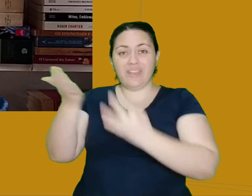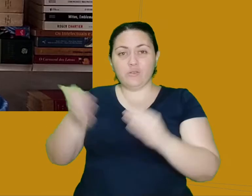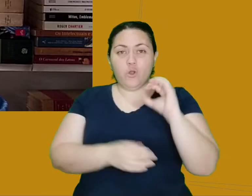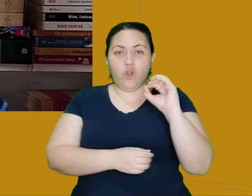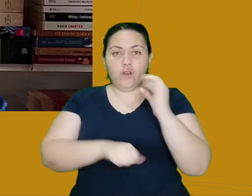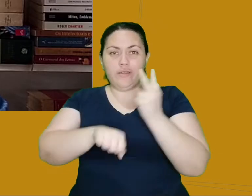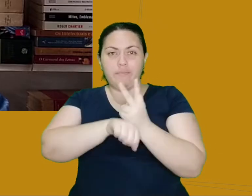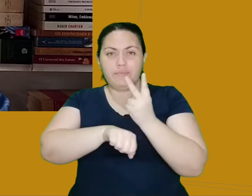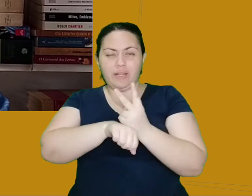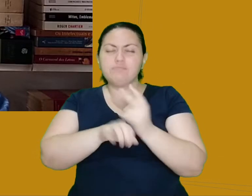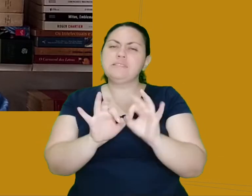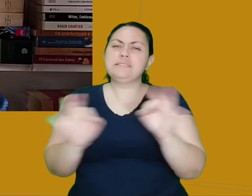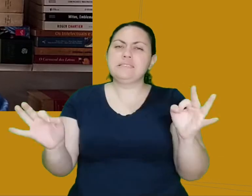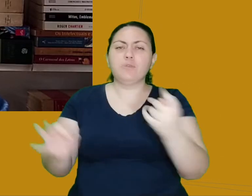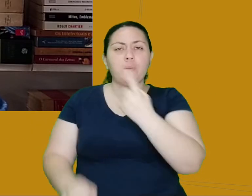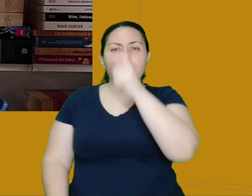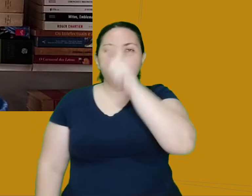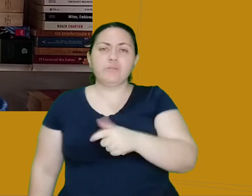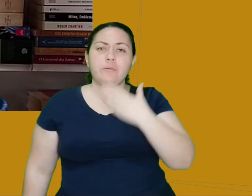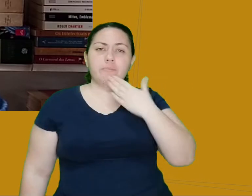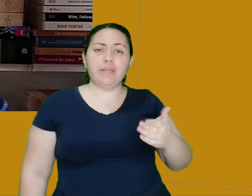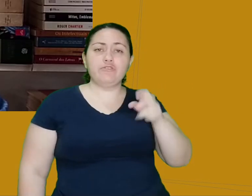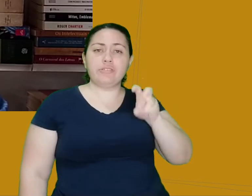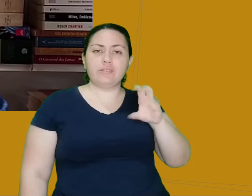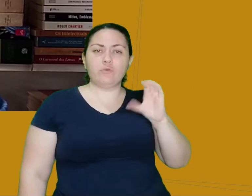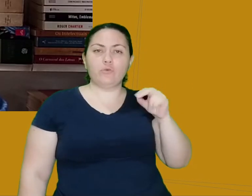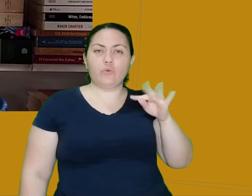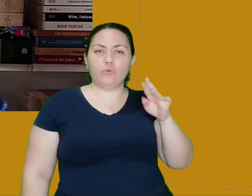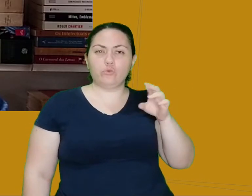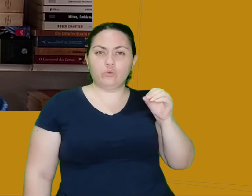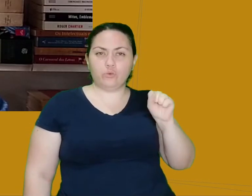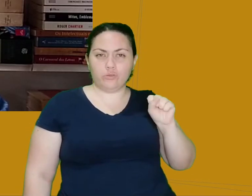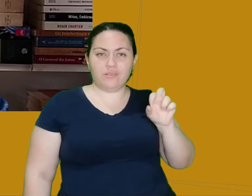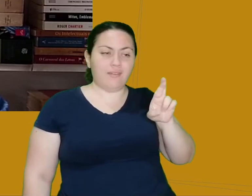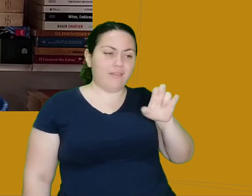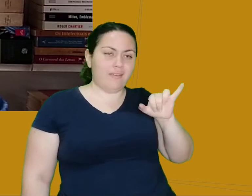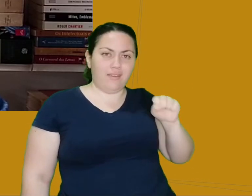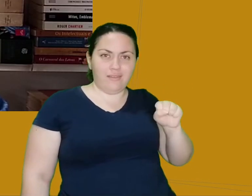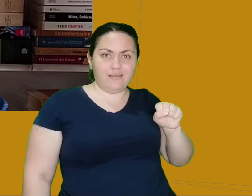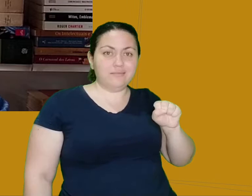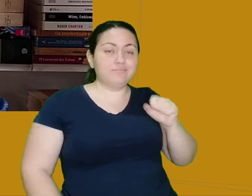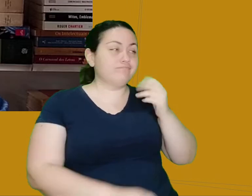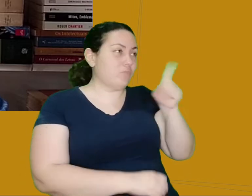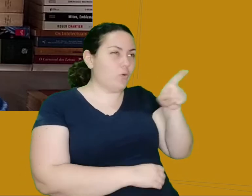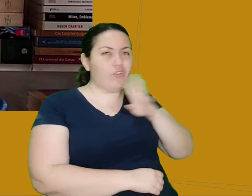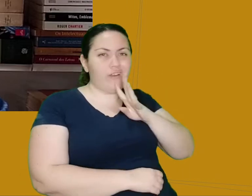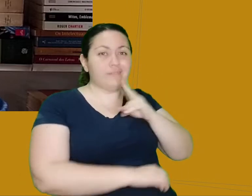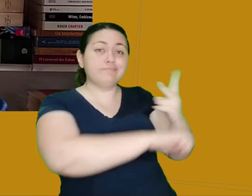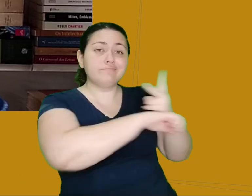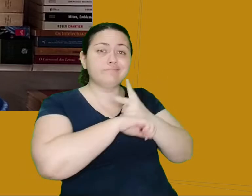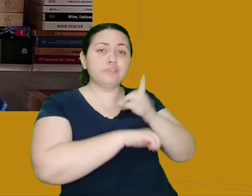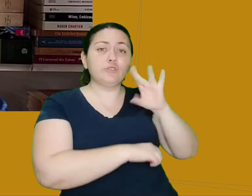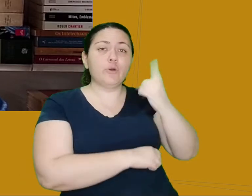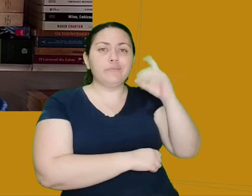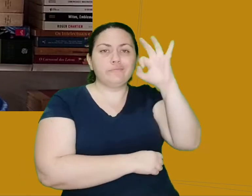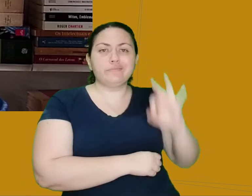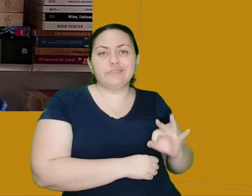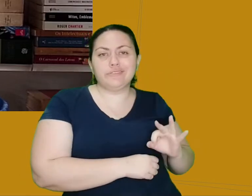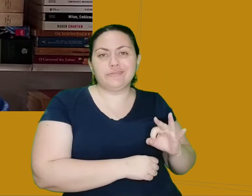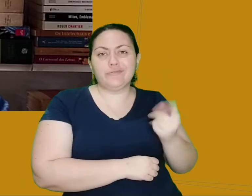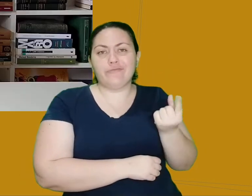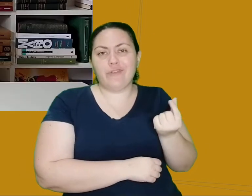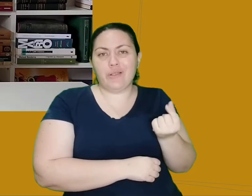O enredo de Empréstimo é bastante simples. Um sujeito pede 5 contos de réis a um conhecido, mas só consegue 5.000 réis, 1/1000 do